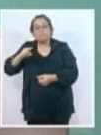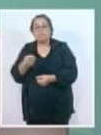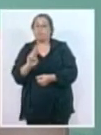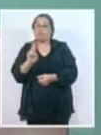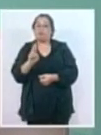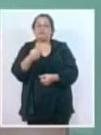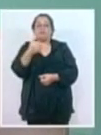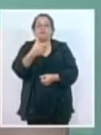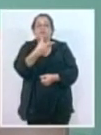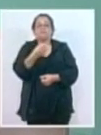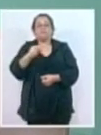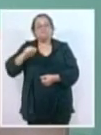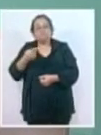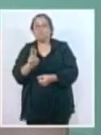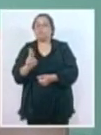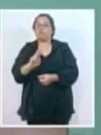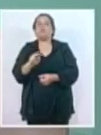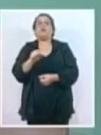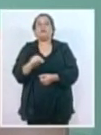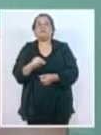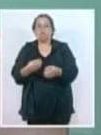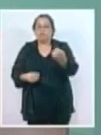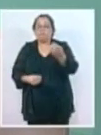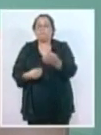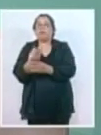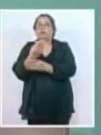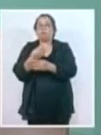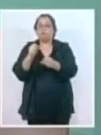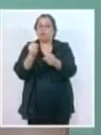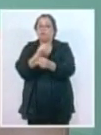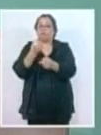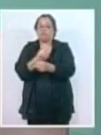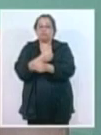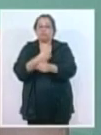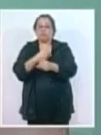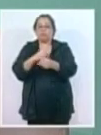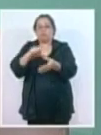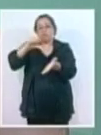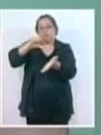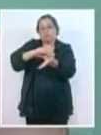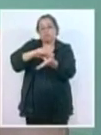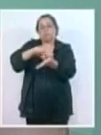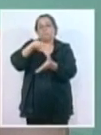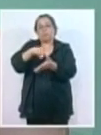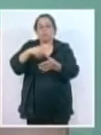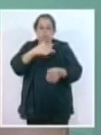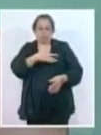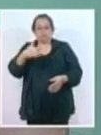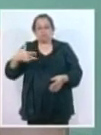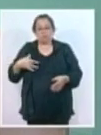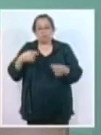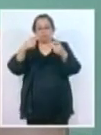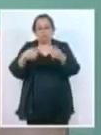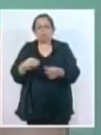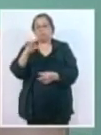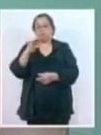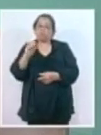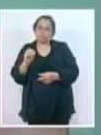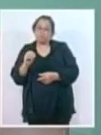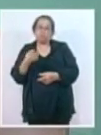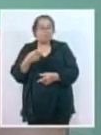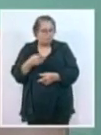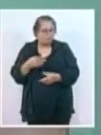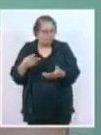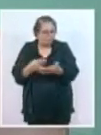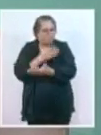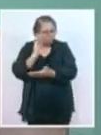2022 R$ 120 mil para instalação, para reforma desse posto ali no bairro Tocantins. Está acontecendo essa